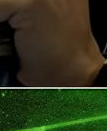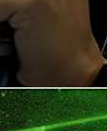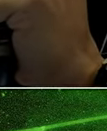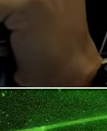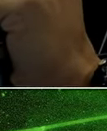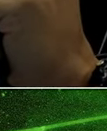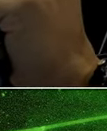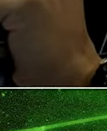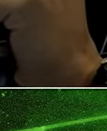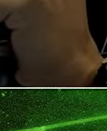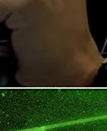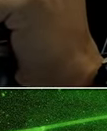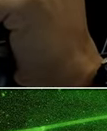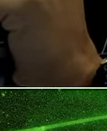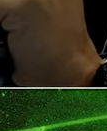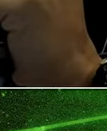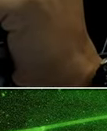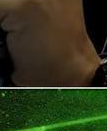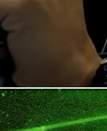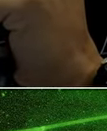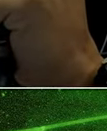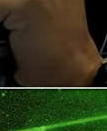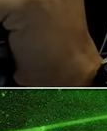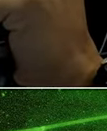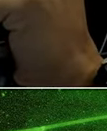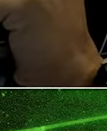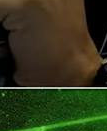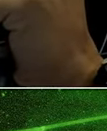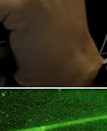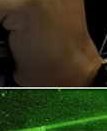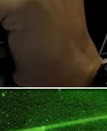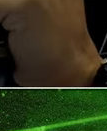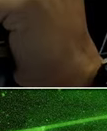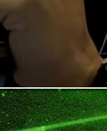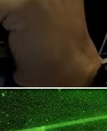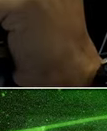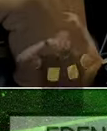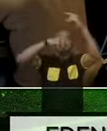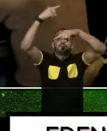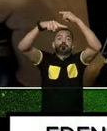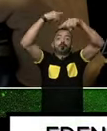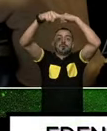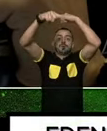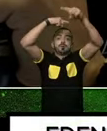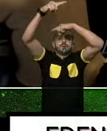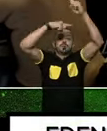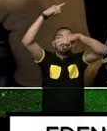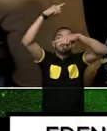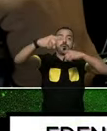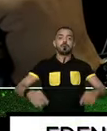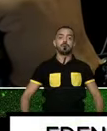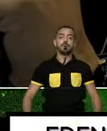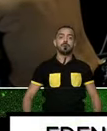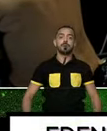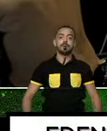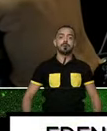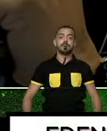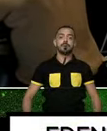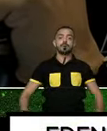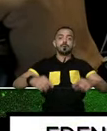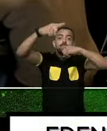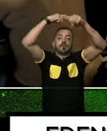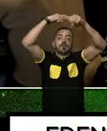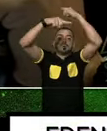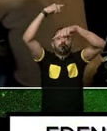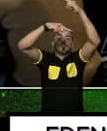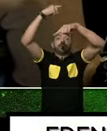agora o Edenilson entra para dar mais força ofensiva é um jogador de meio-campo vai jogar aqui pelo lado direito Facha direita do campo e e tem essa qualidade